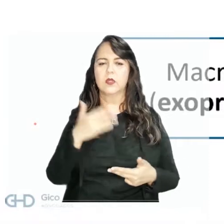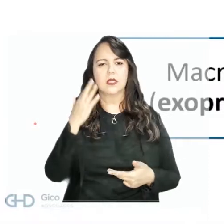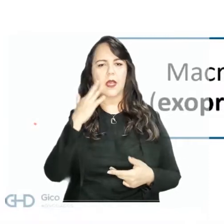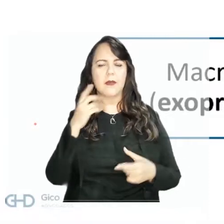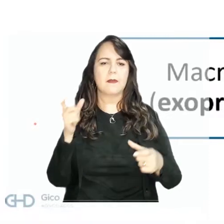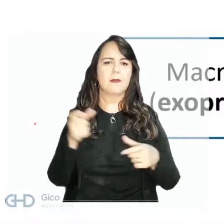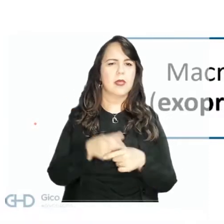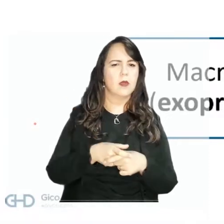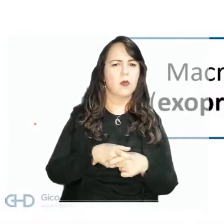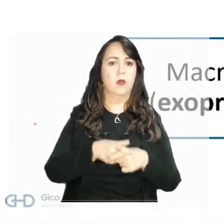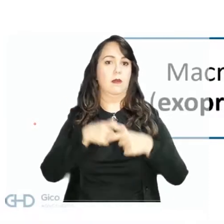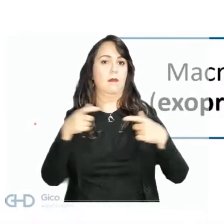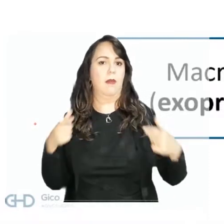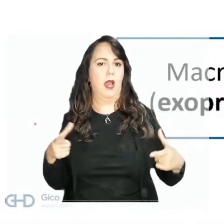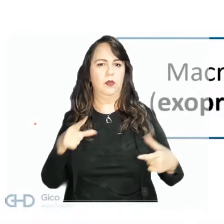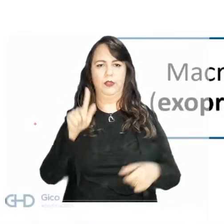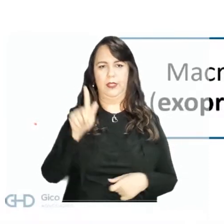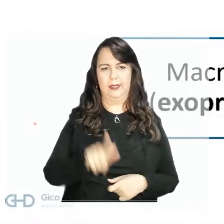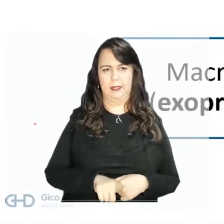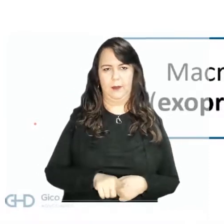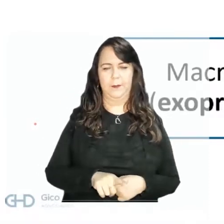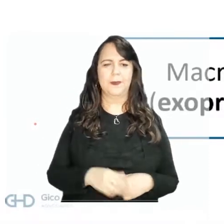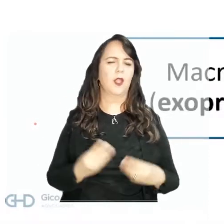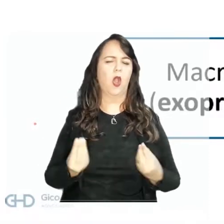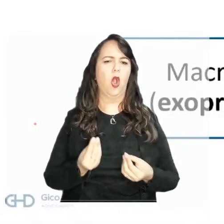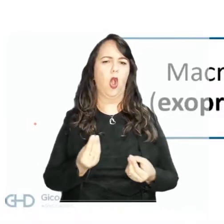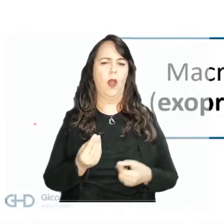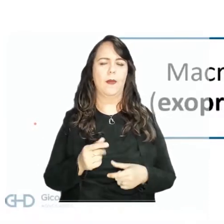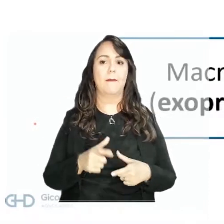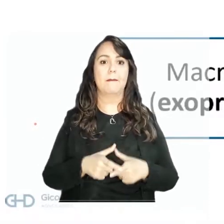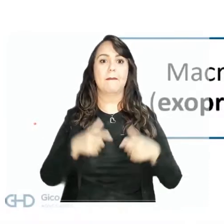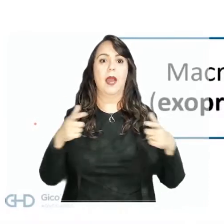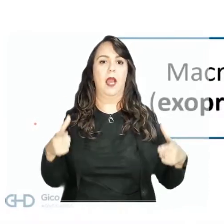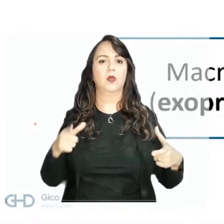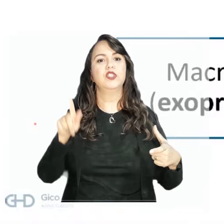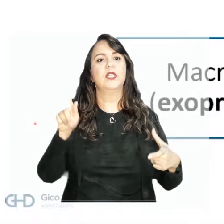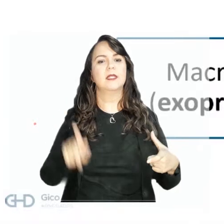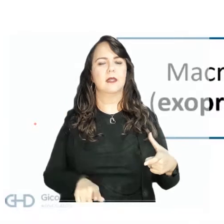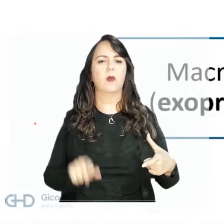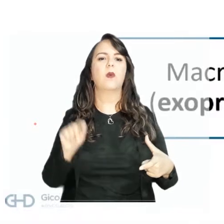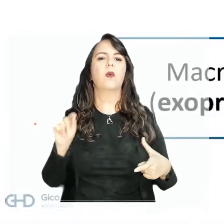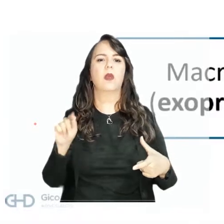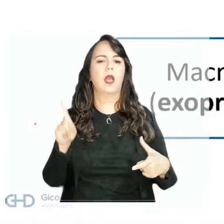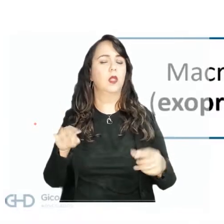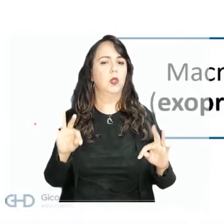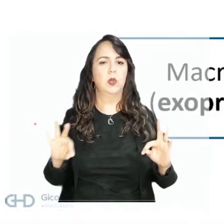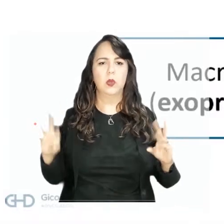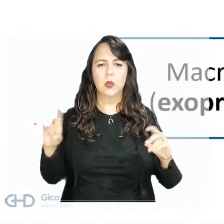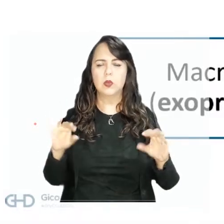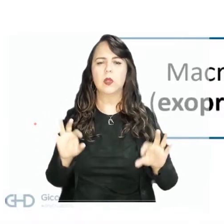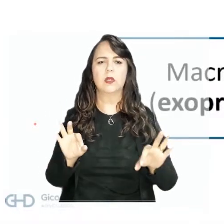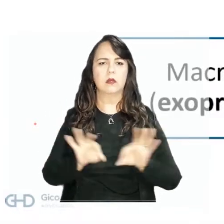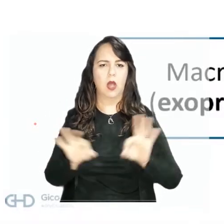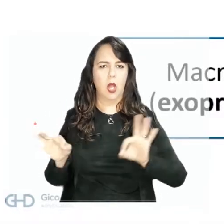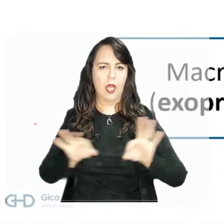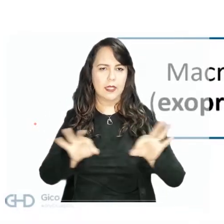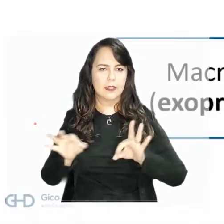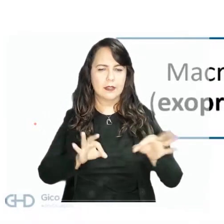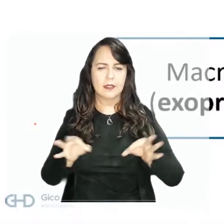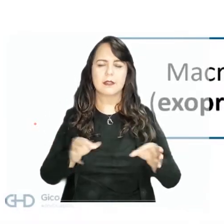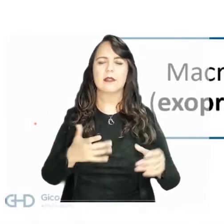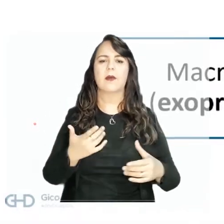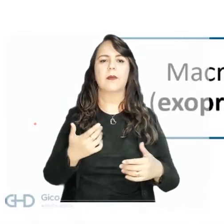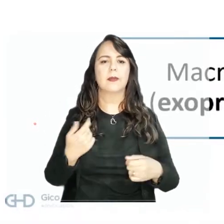são questões de macrogestão? São todas as questões de organização do judiciário para a prestação do serviço que estão fora